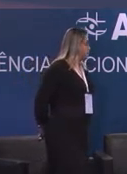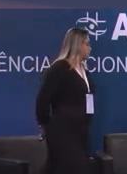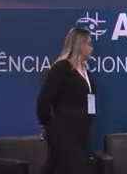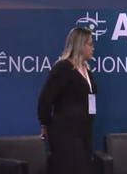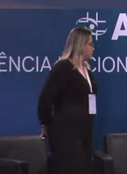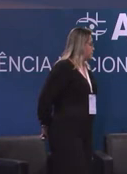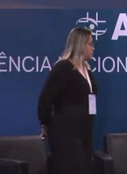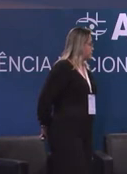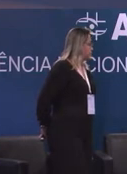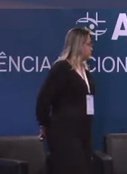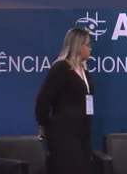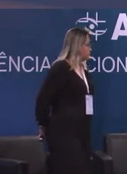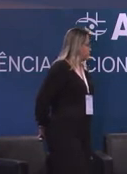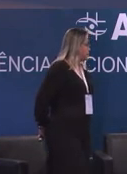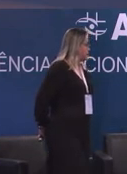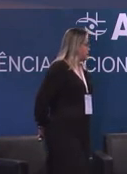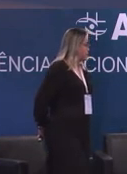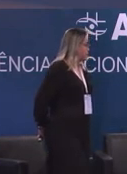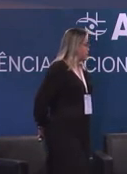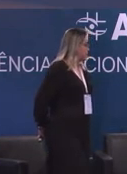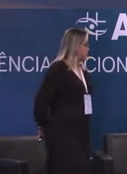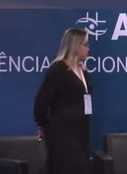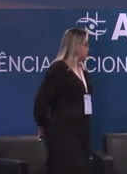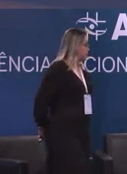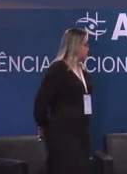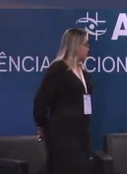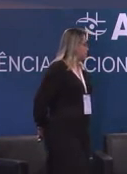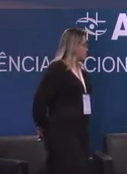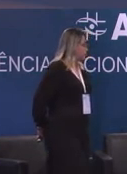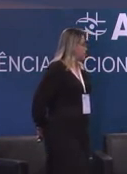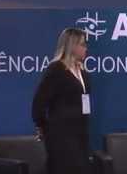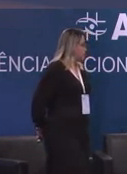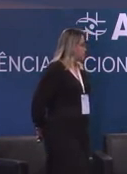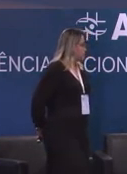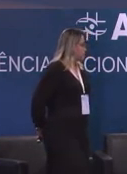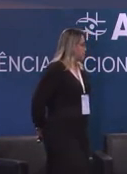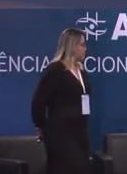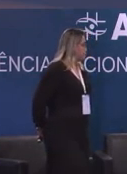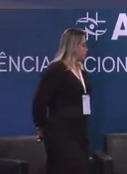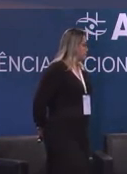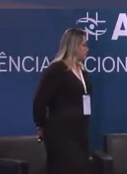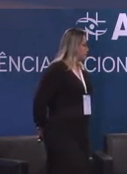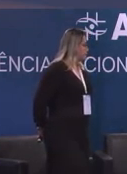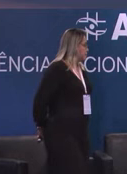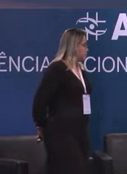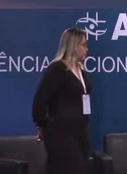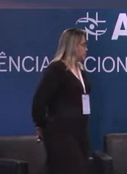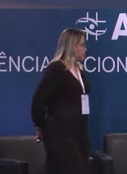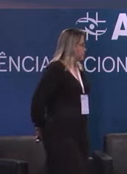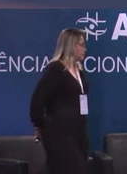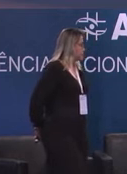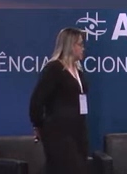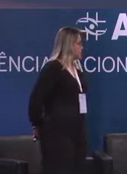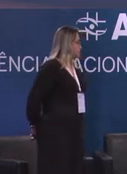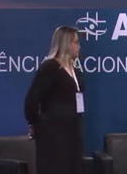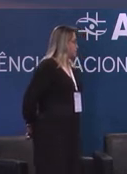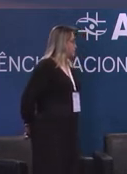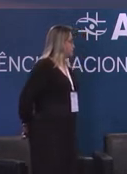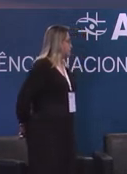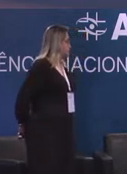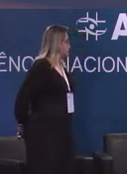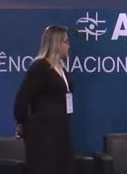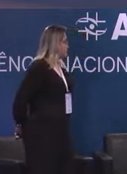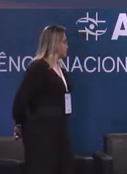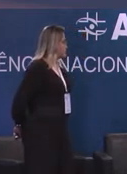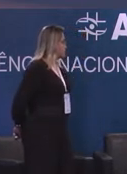2017, para se transformar, que hoje chama a RDC 560 de 2021,